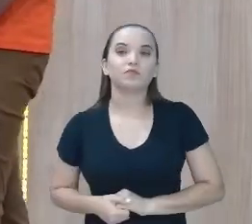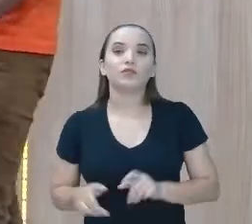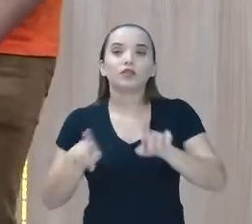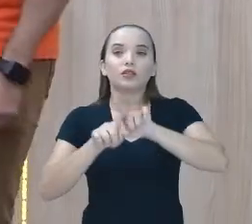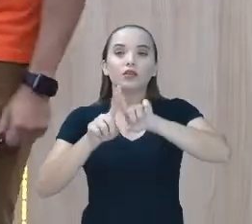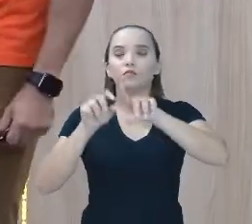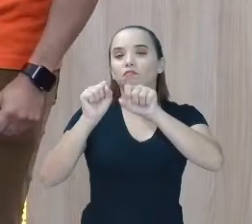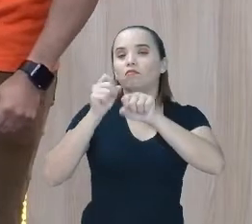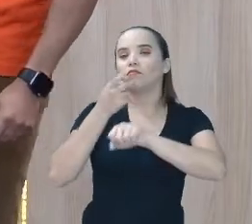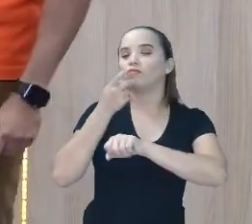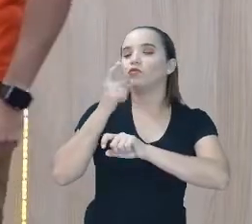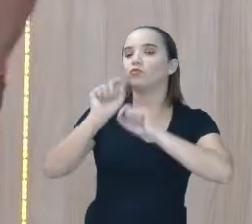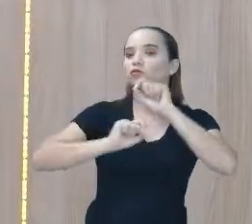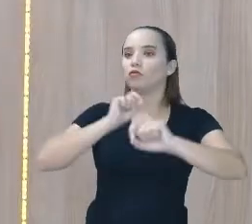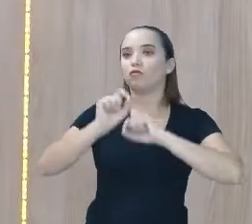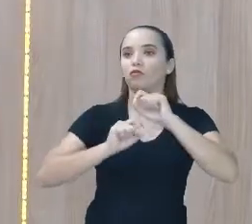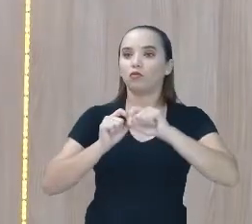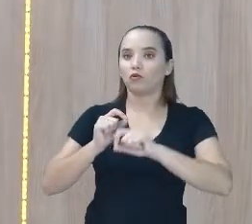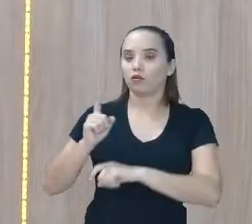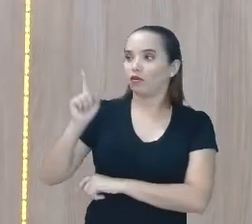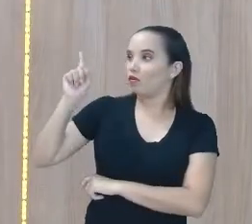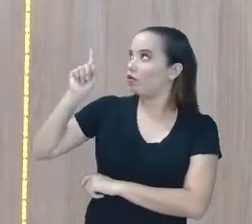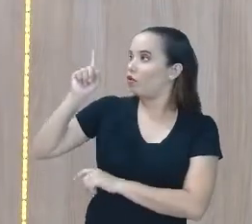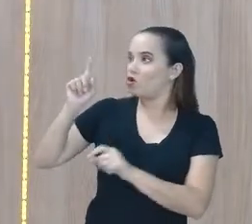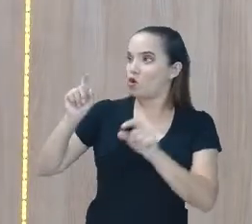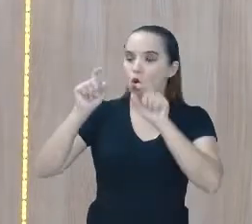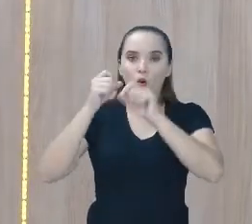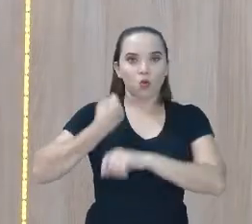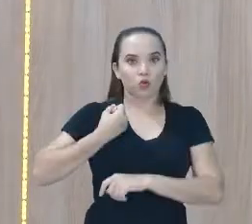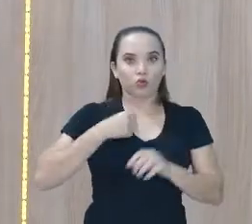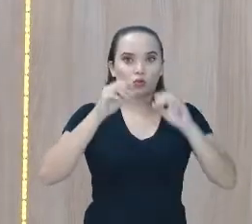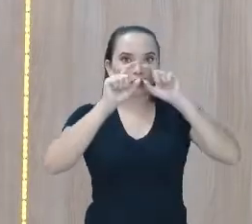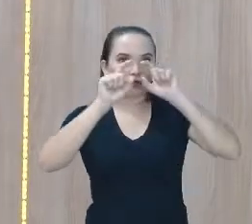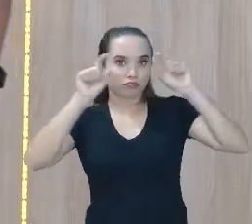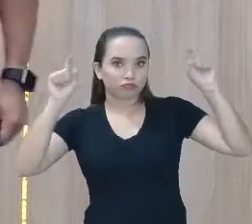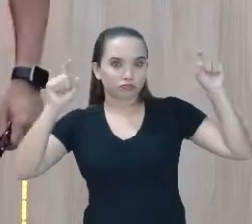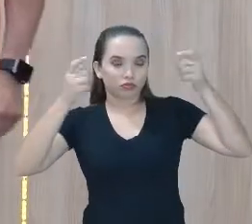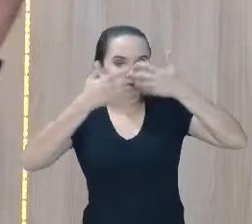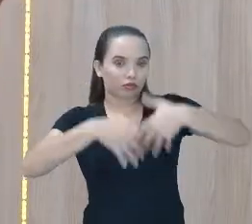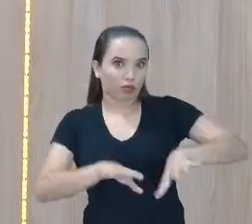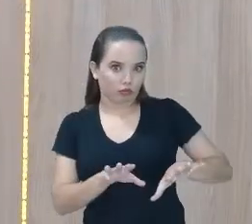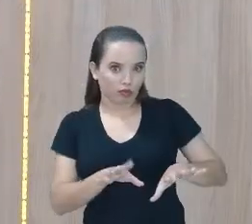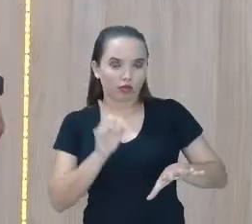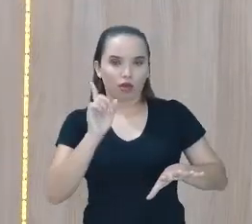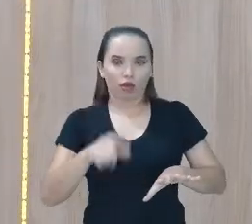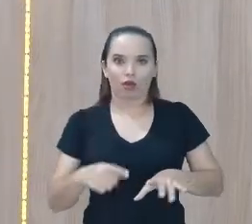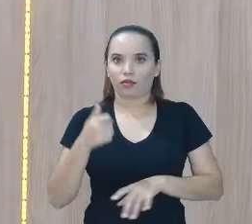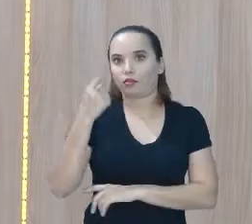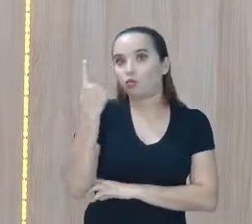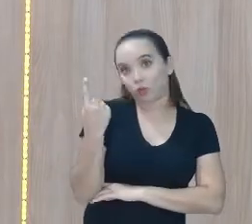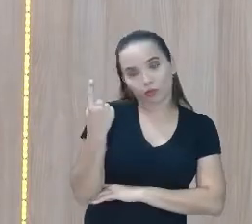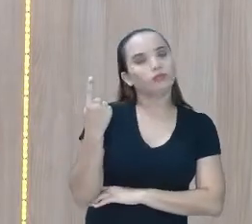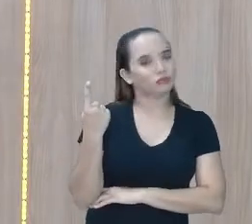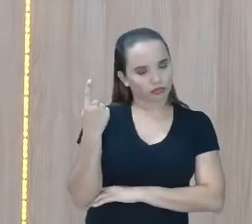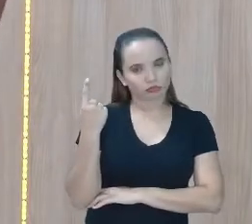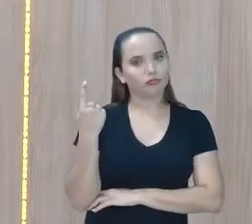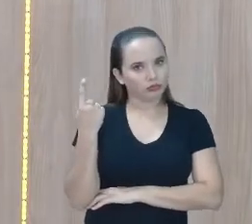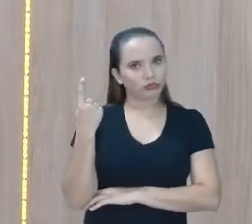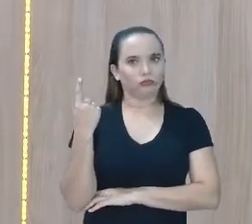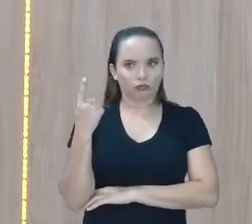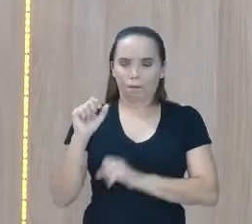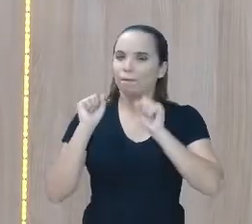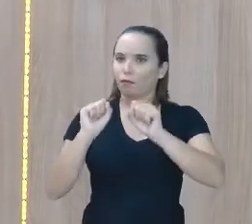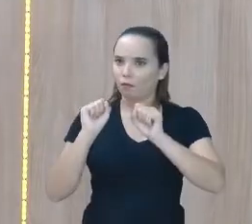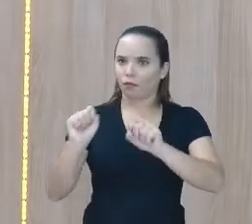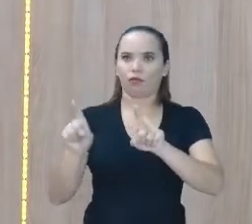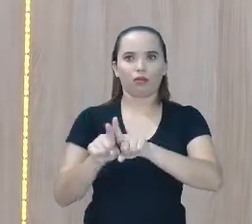posso também dizer que esses números que estão aqui, os números naturais, são os múltiplos de 1, né? A gente tem esses